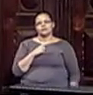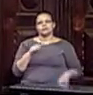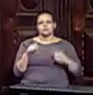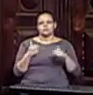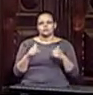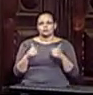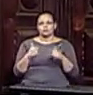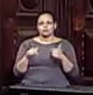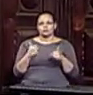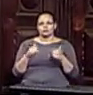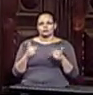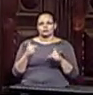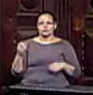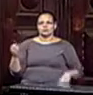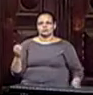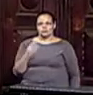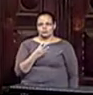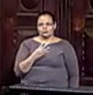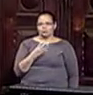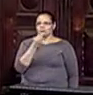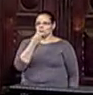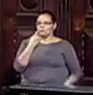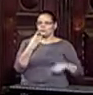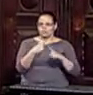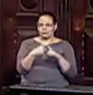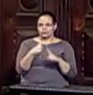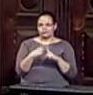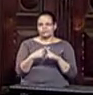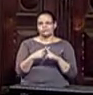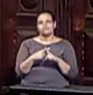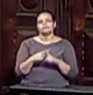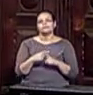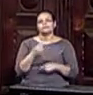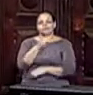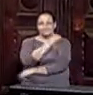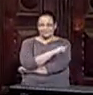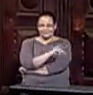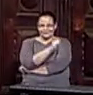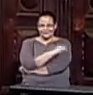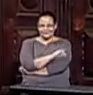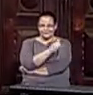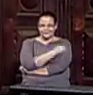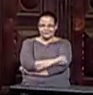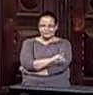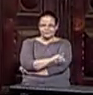empregos gerados positivos. E o Rio de Janeiro